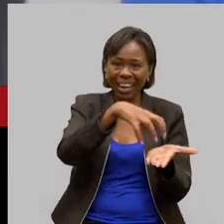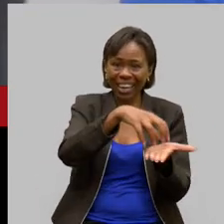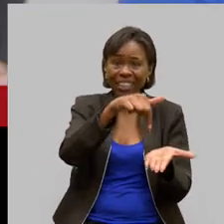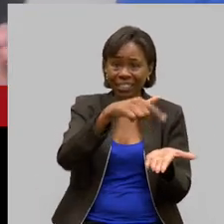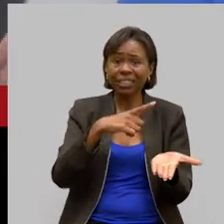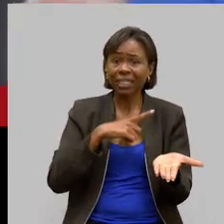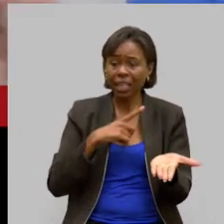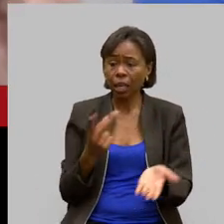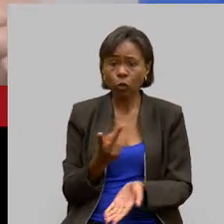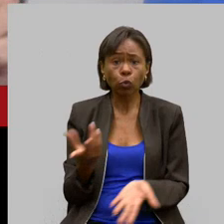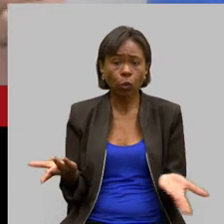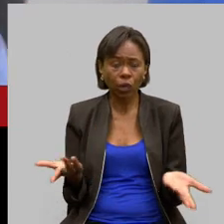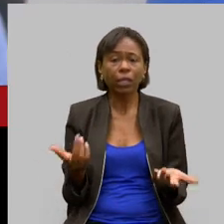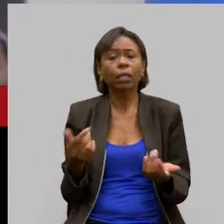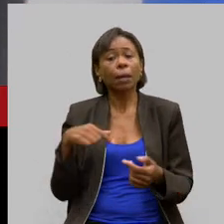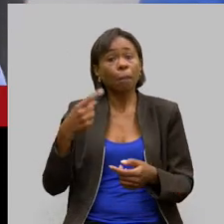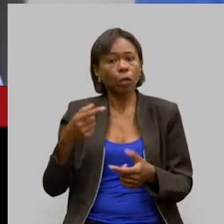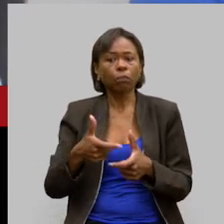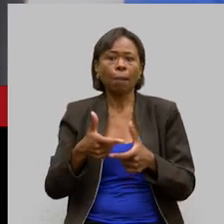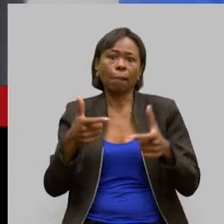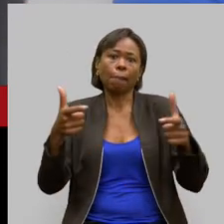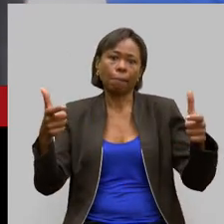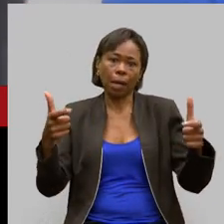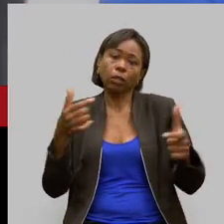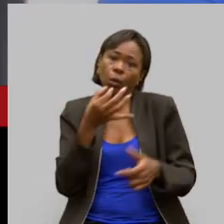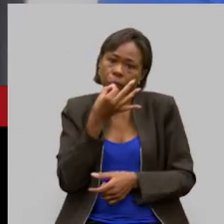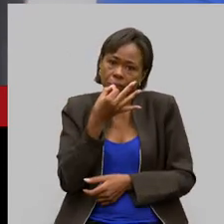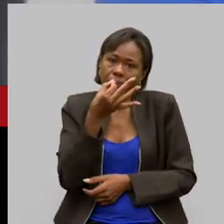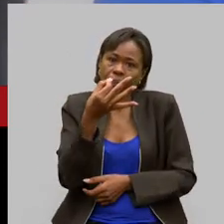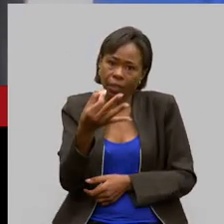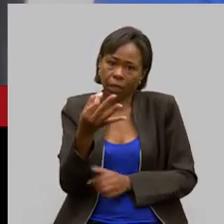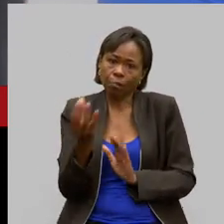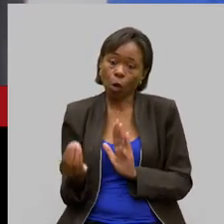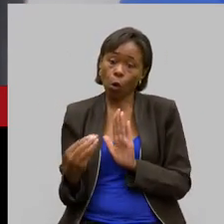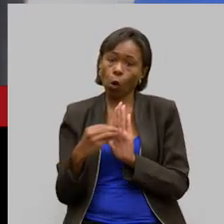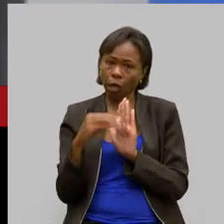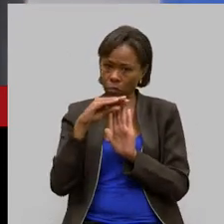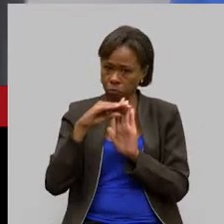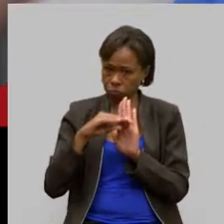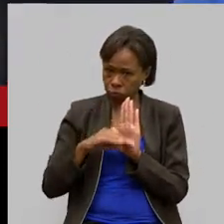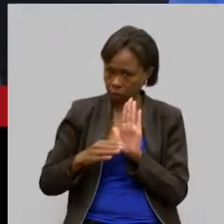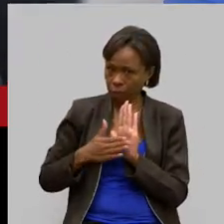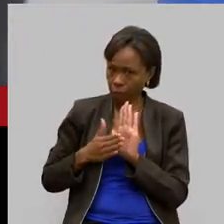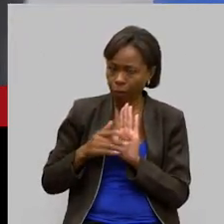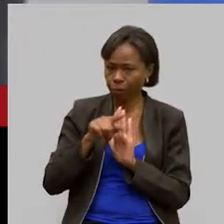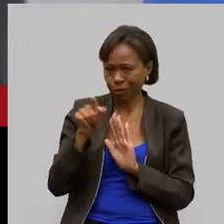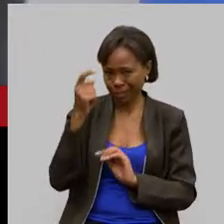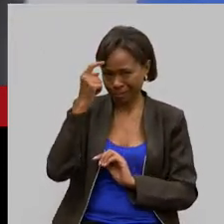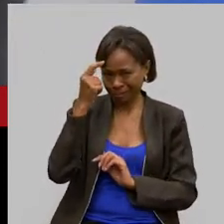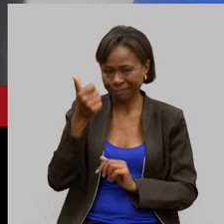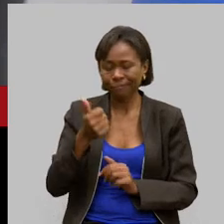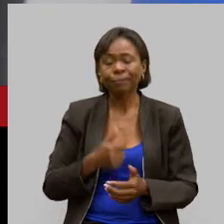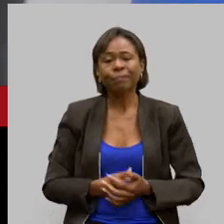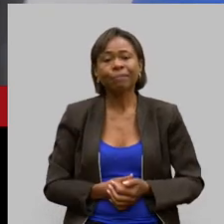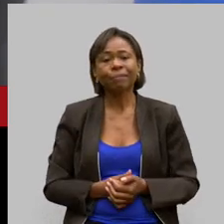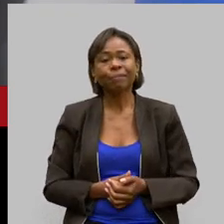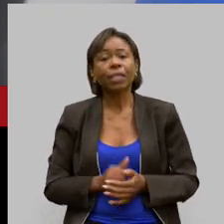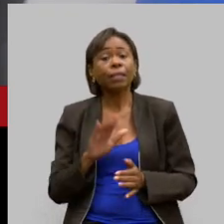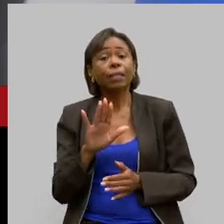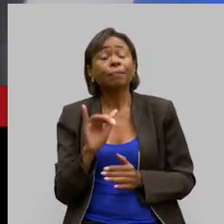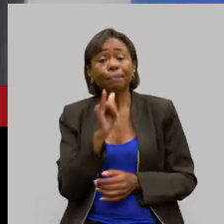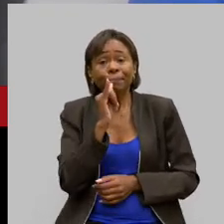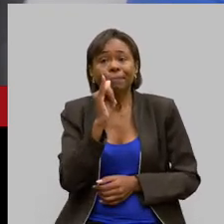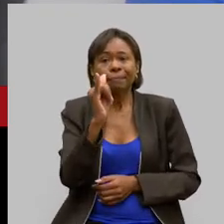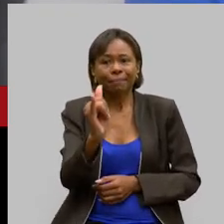ampliação né tá assim eu deixo como sugestão para tá no no no horizonte né para vocês poderem est pensando nesse sentido Ó gente só registrar aqui